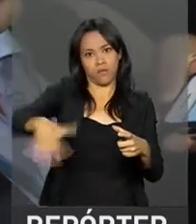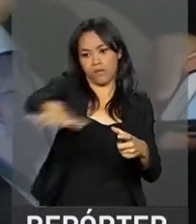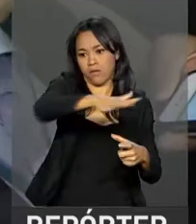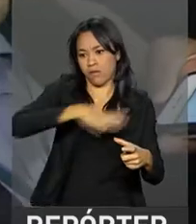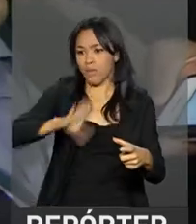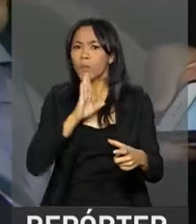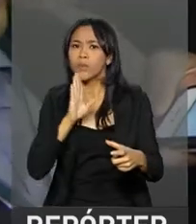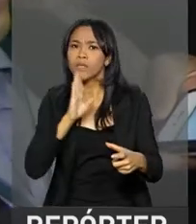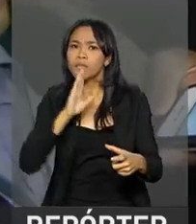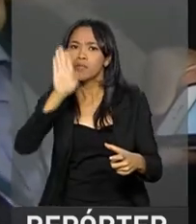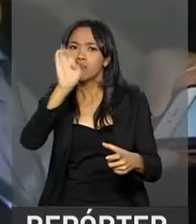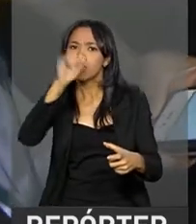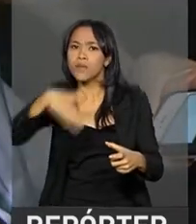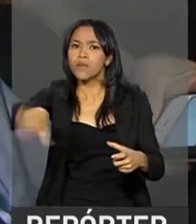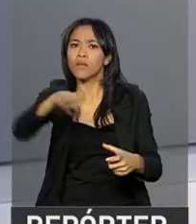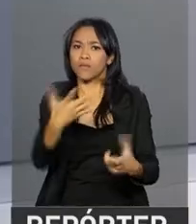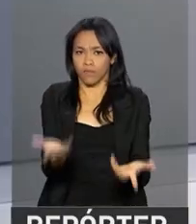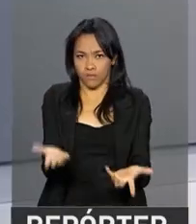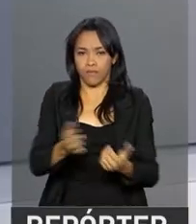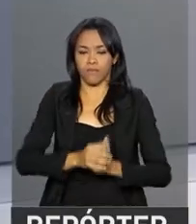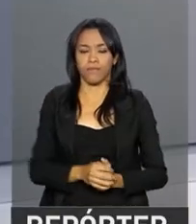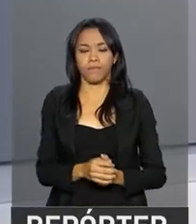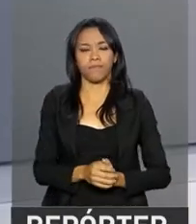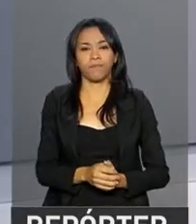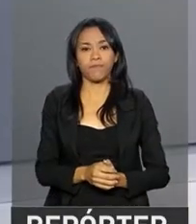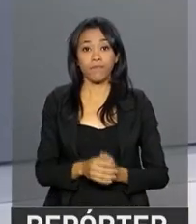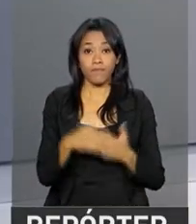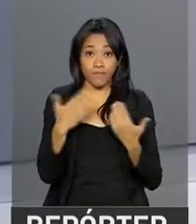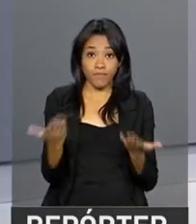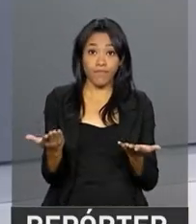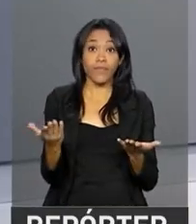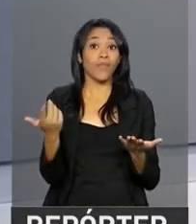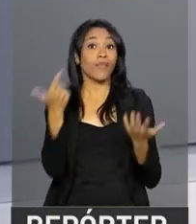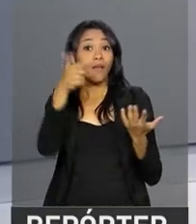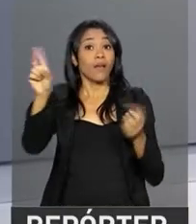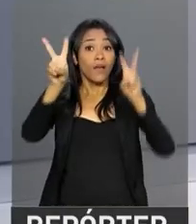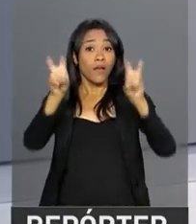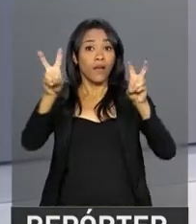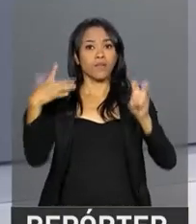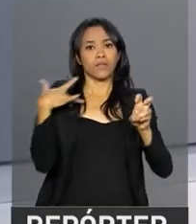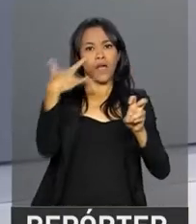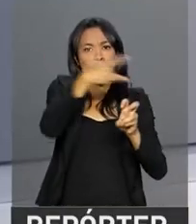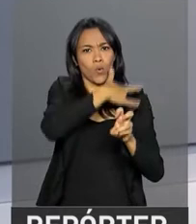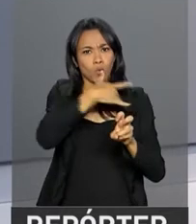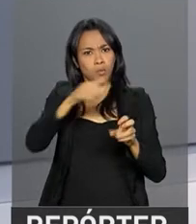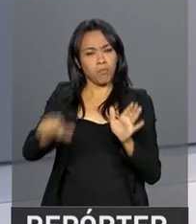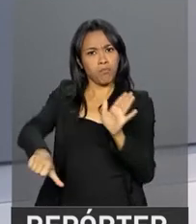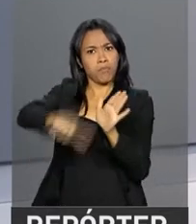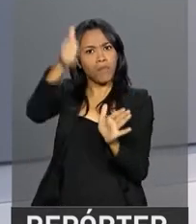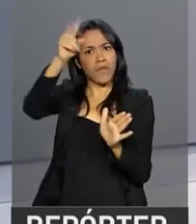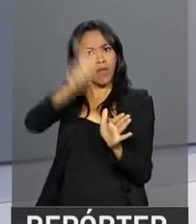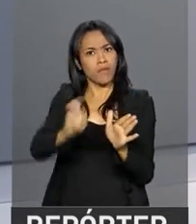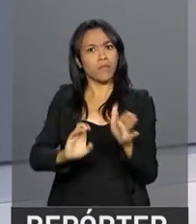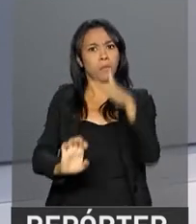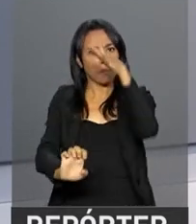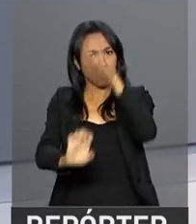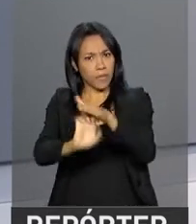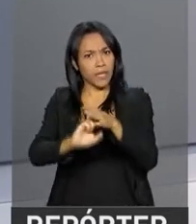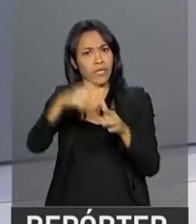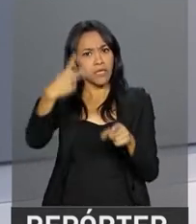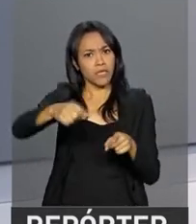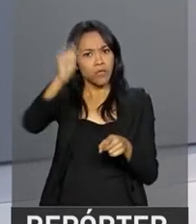município do interior do brasil então falar em saúde uma iniciativa pioneira da empresa brasileira de serviços